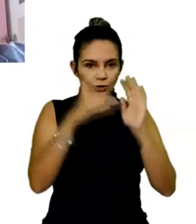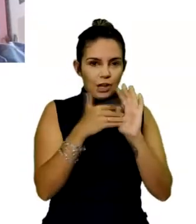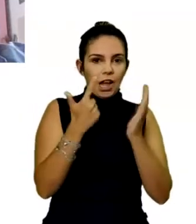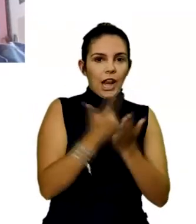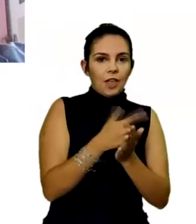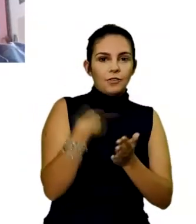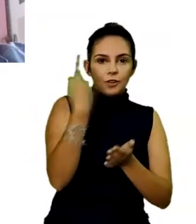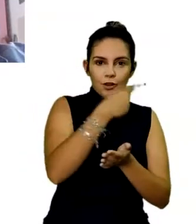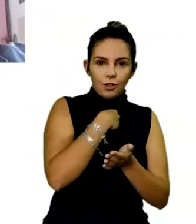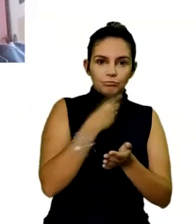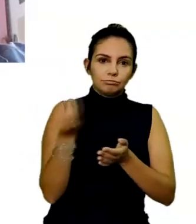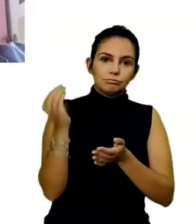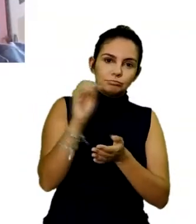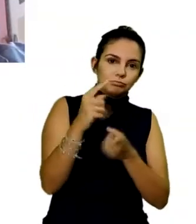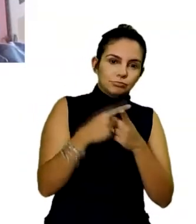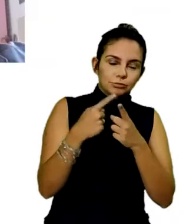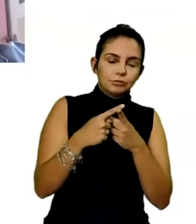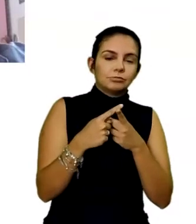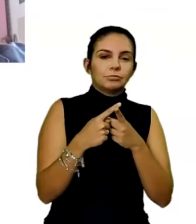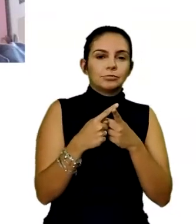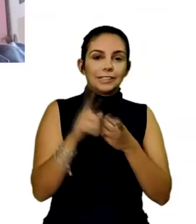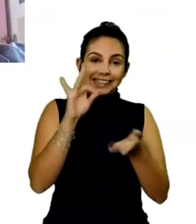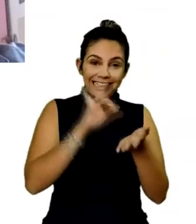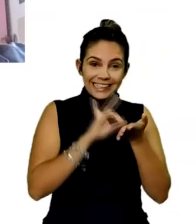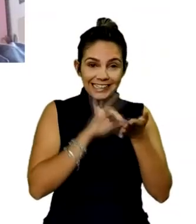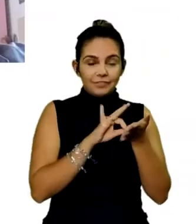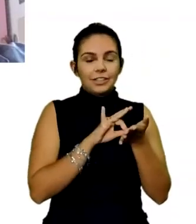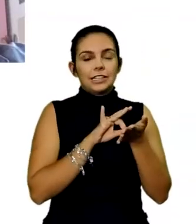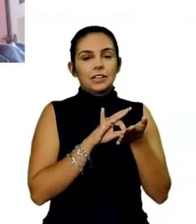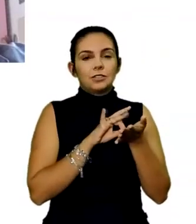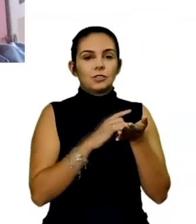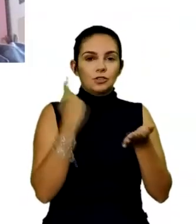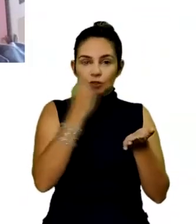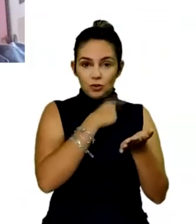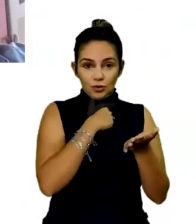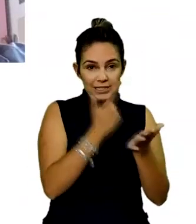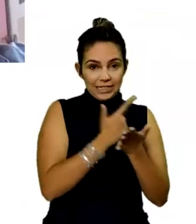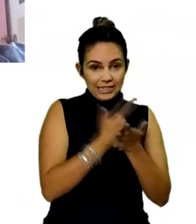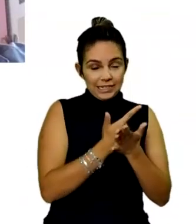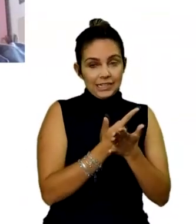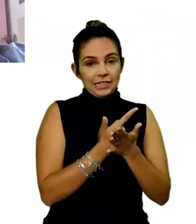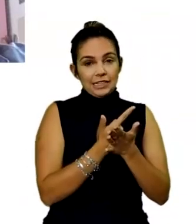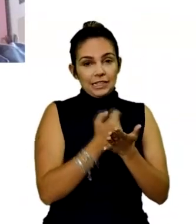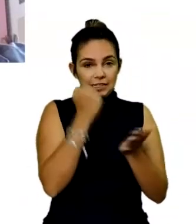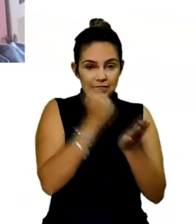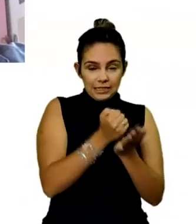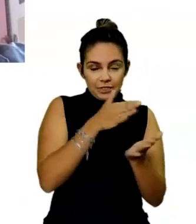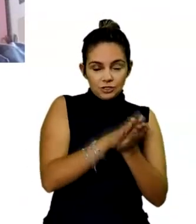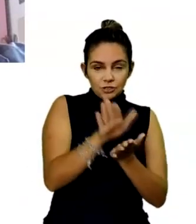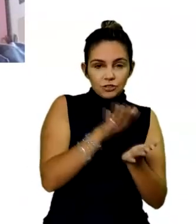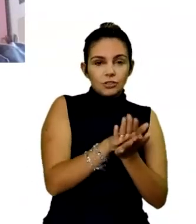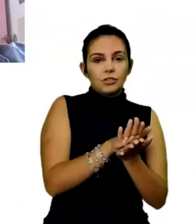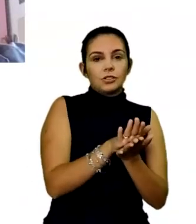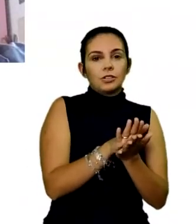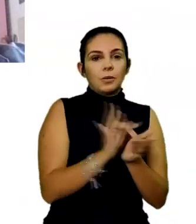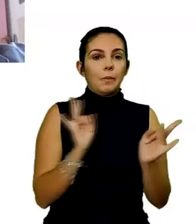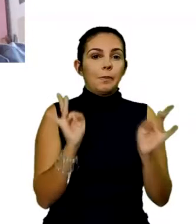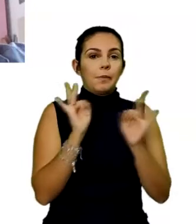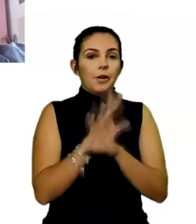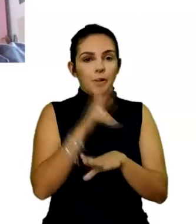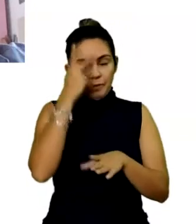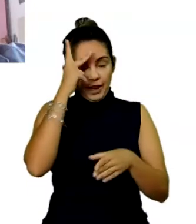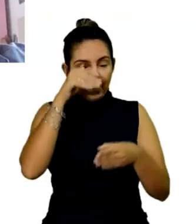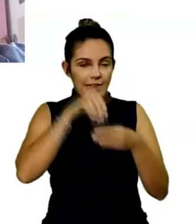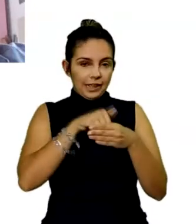livros que a gente publica, porque ela que, na verdade, os nossos livros saem para a editora prontos para ir